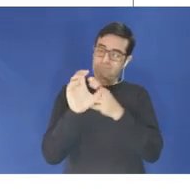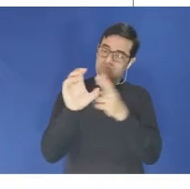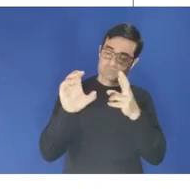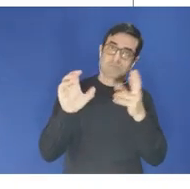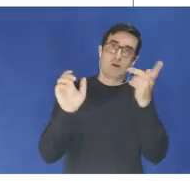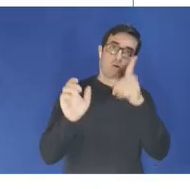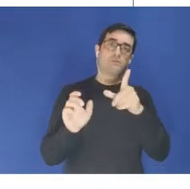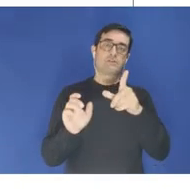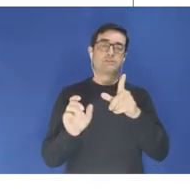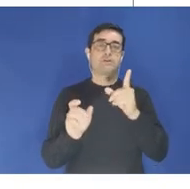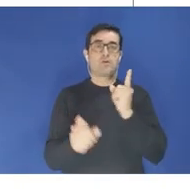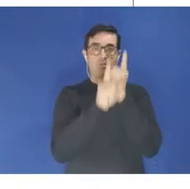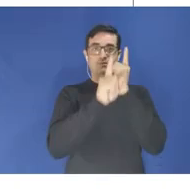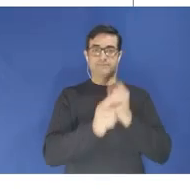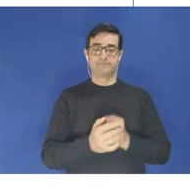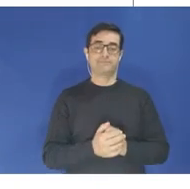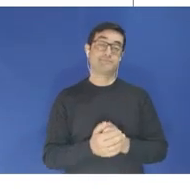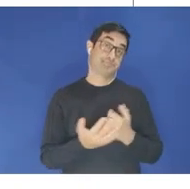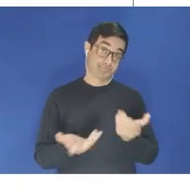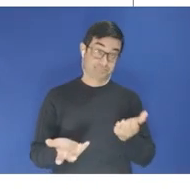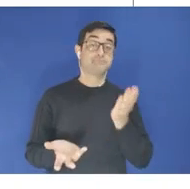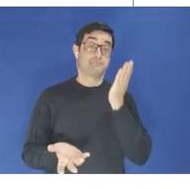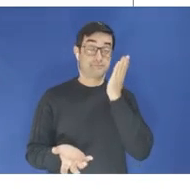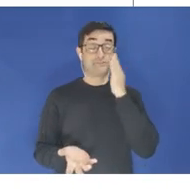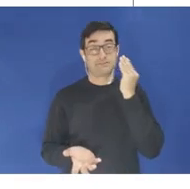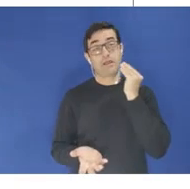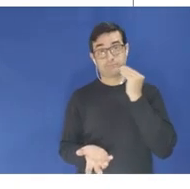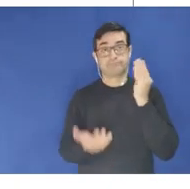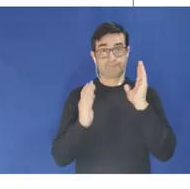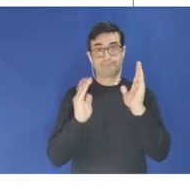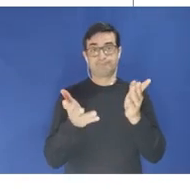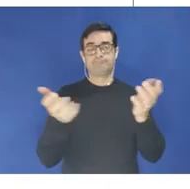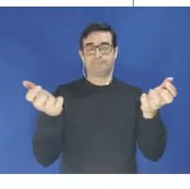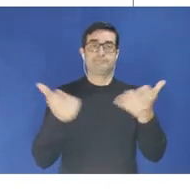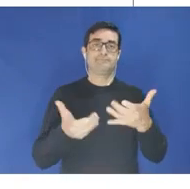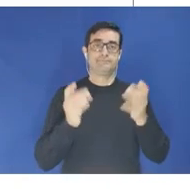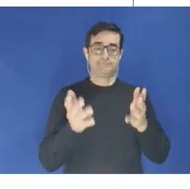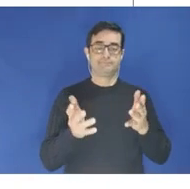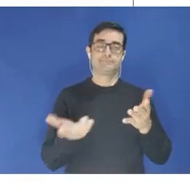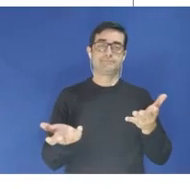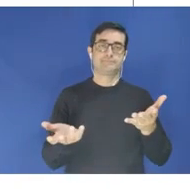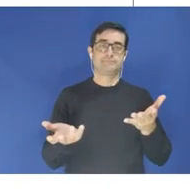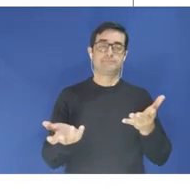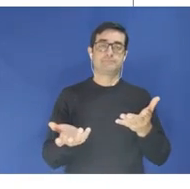dessa eletrosfera e o próximo núcleo. Obviamente que a gente já sabe, né, como a gente já está entrando